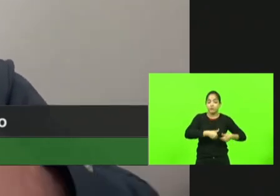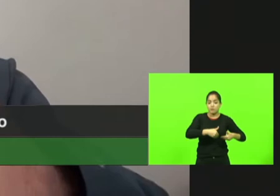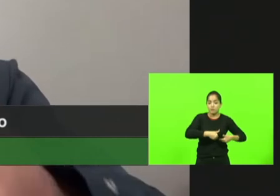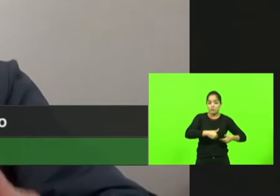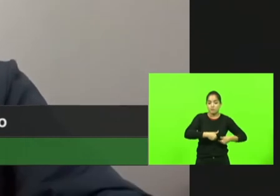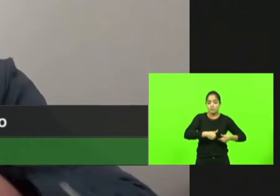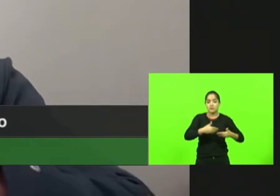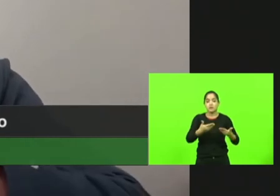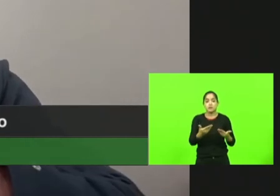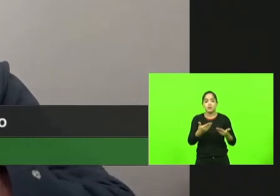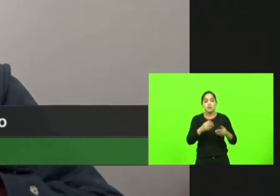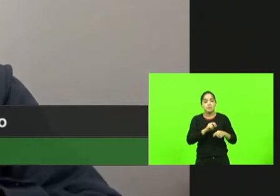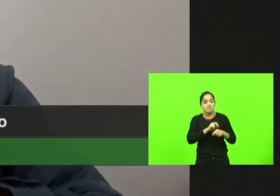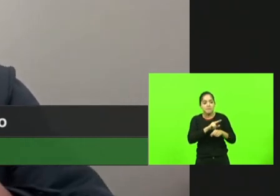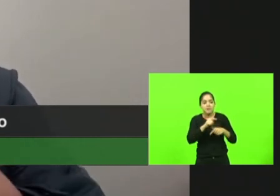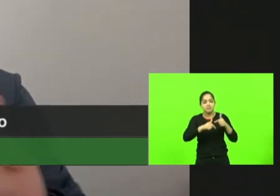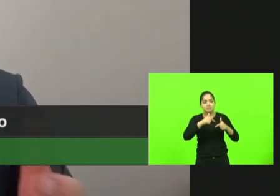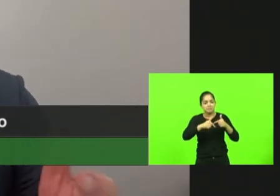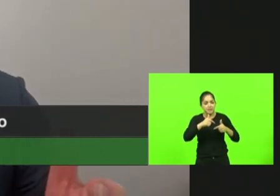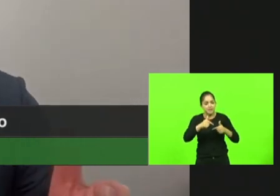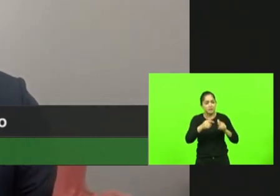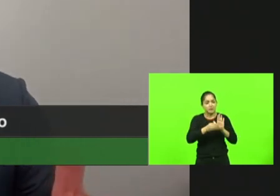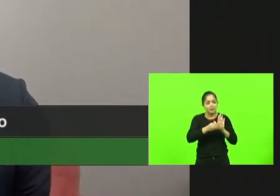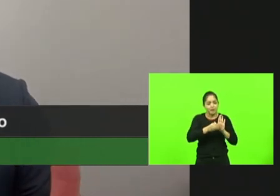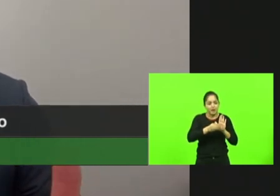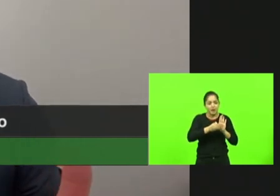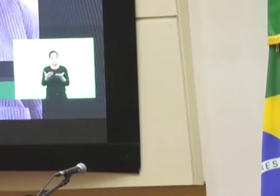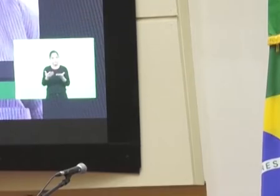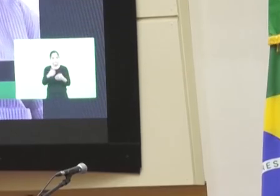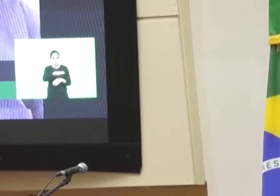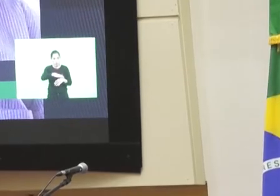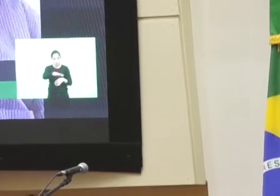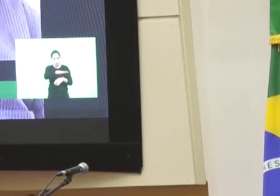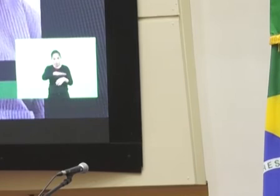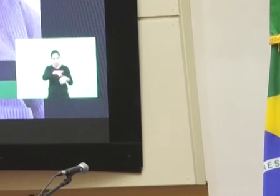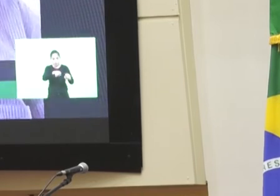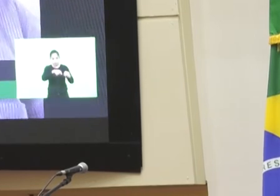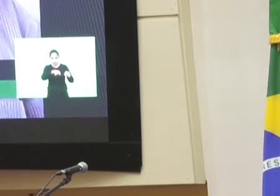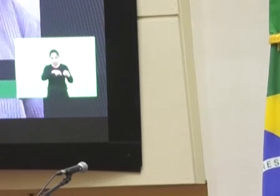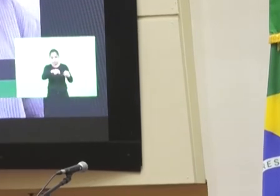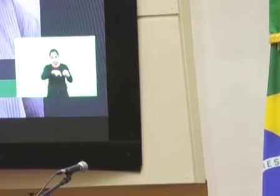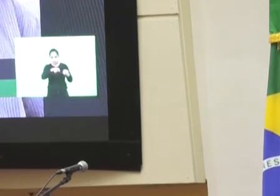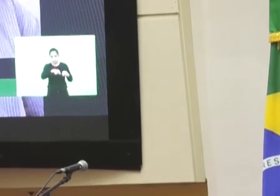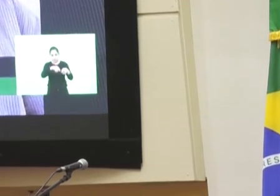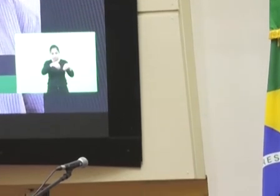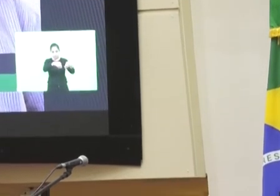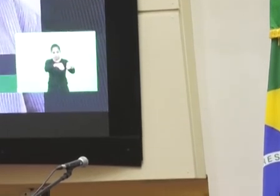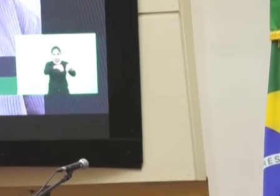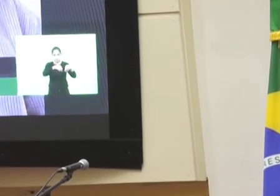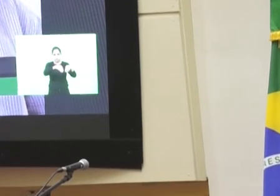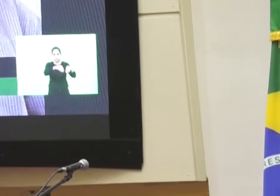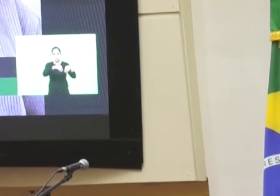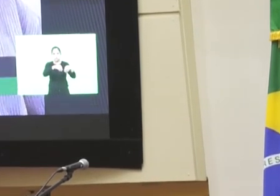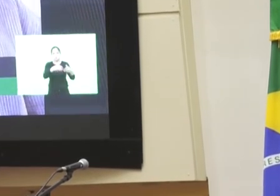do desemprego e os cortes dos salários. Já o deputado Moacir Sopelsa, do MDB,